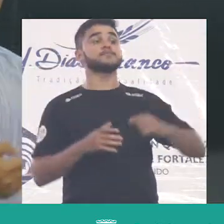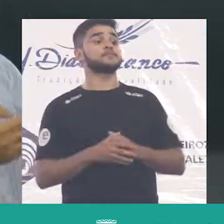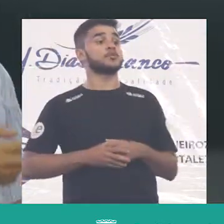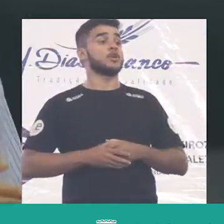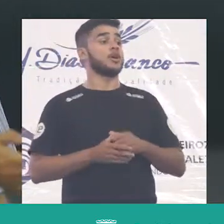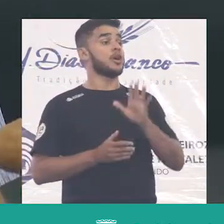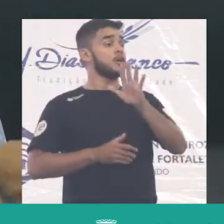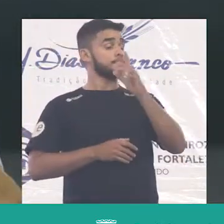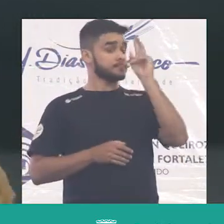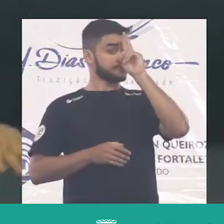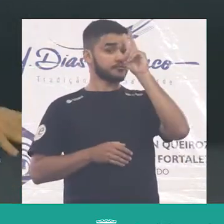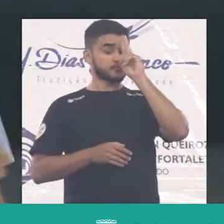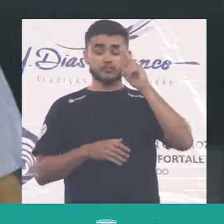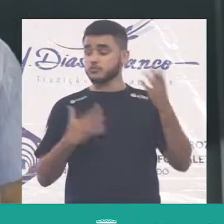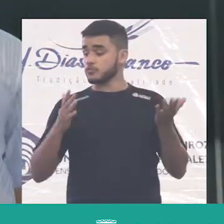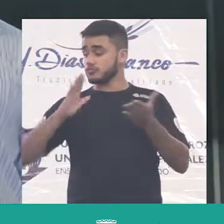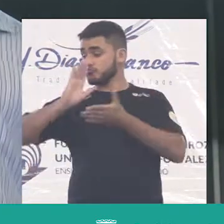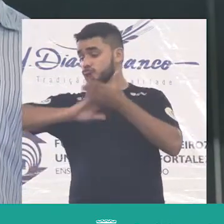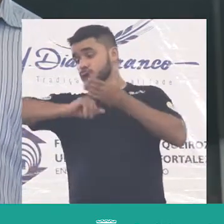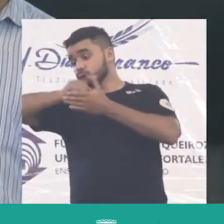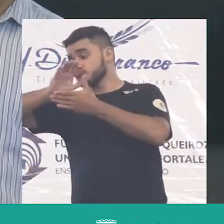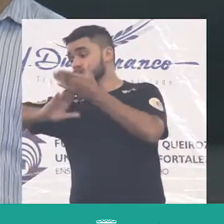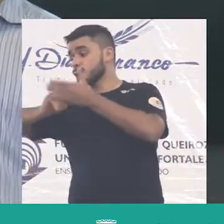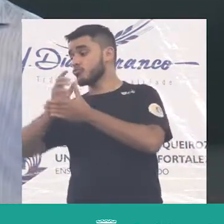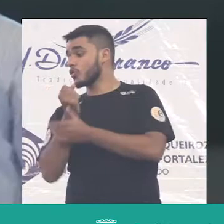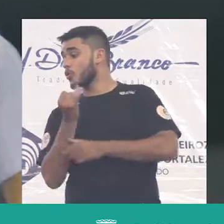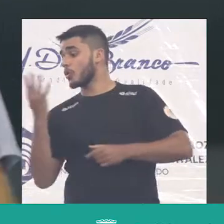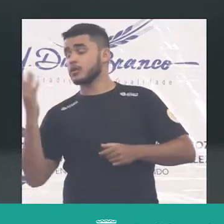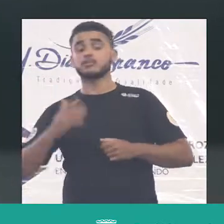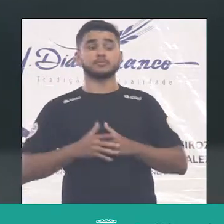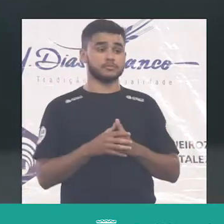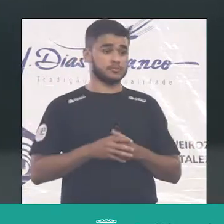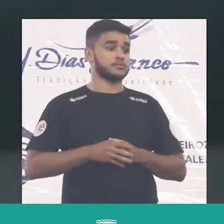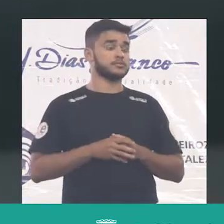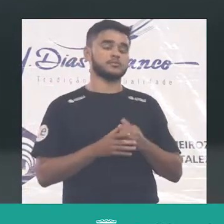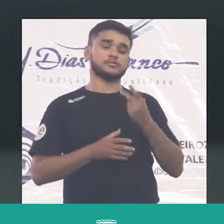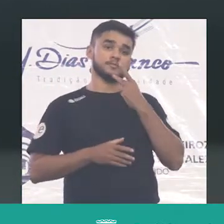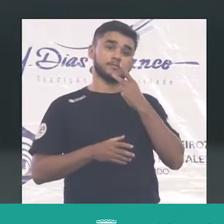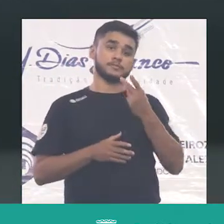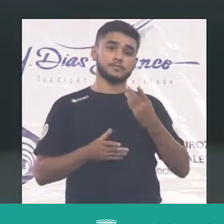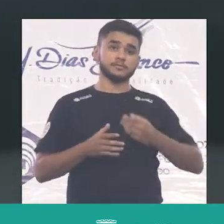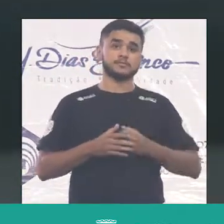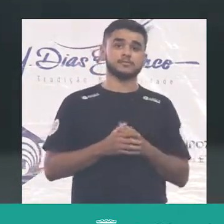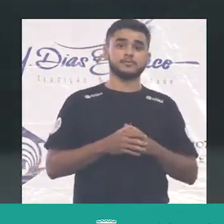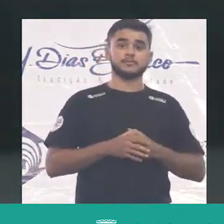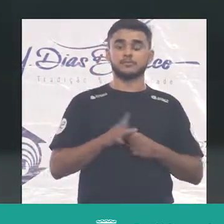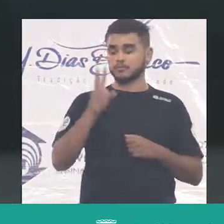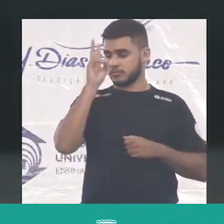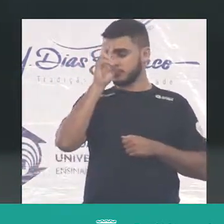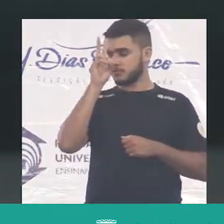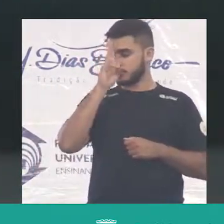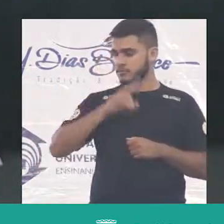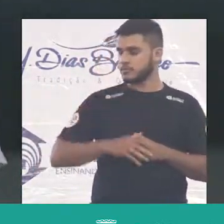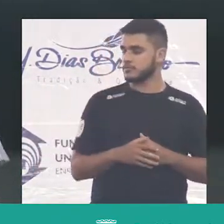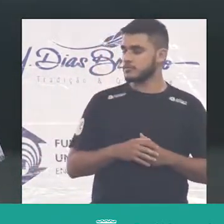tinta eu vou usar para cobrir essa figura completa. E aí eu vou devagarzinho. Vamos voltar.